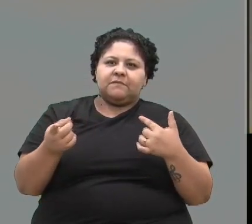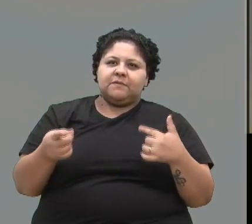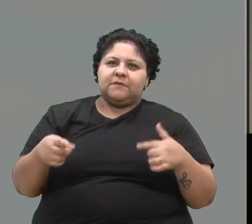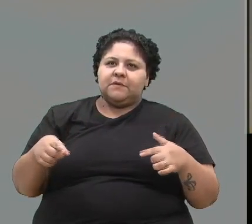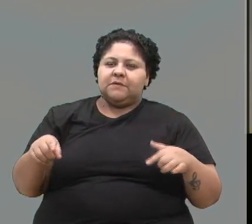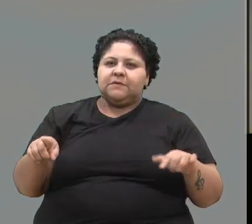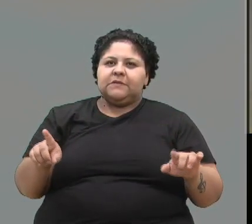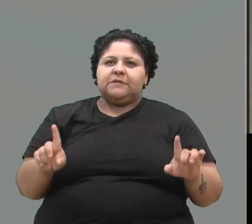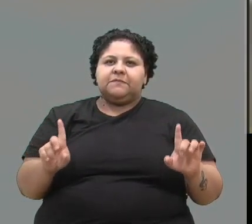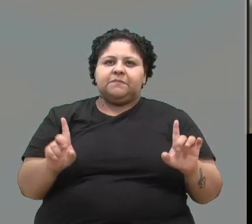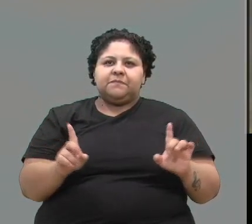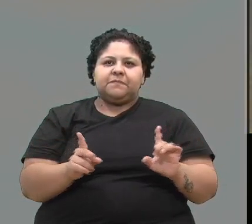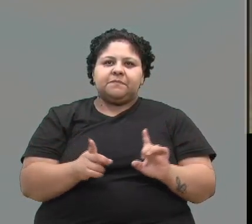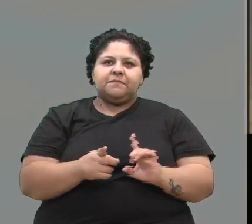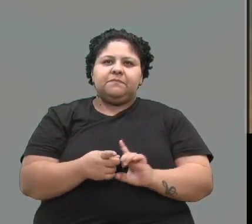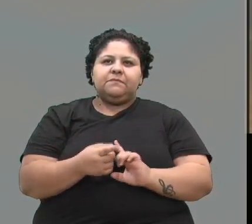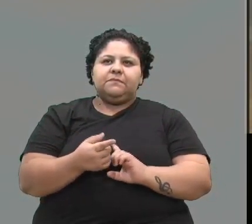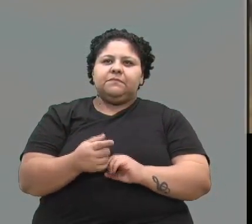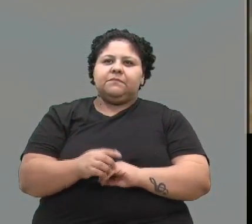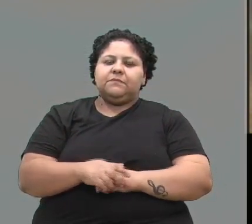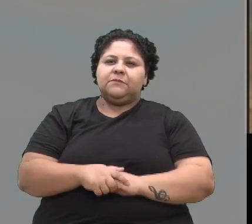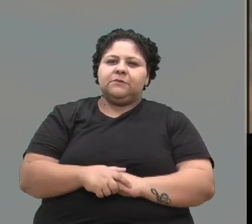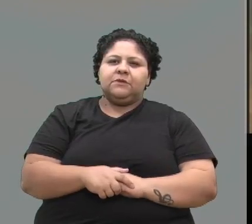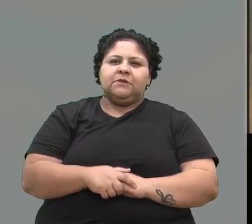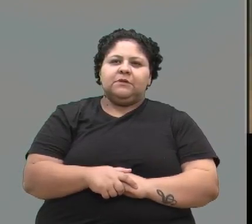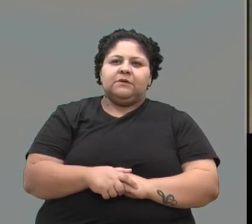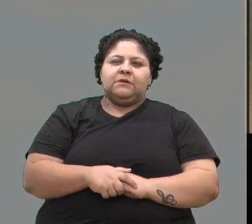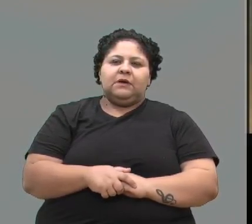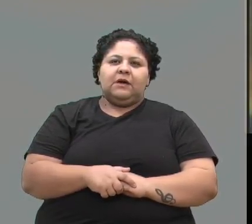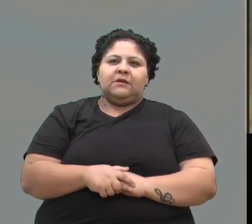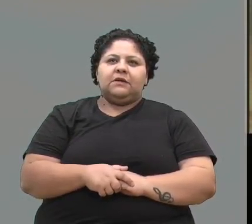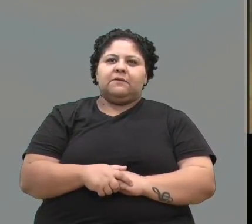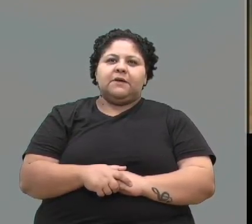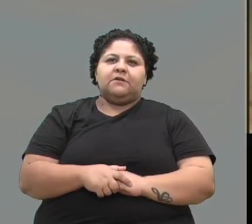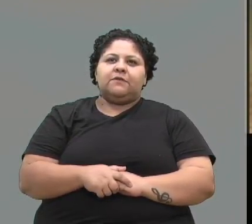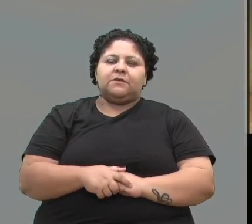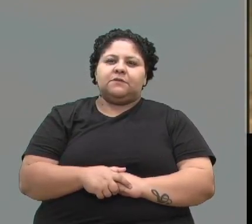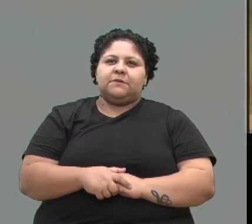senhores, vai aparecer o campeão internacional da Vacaria.